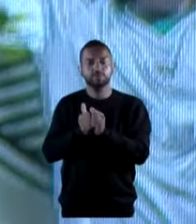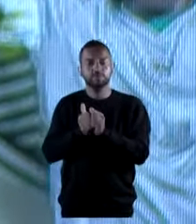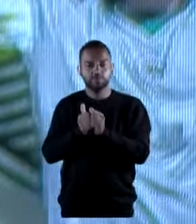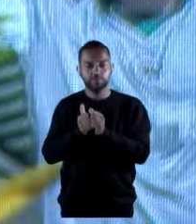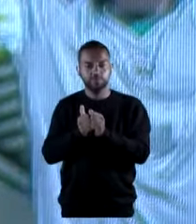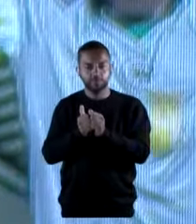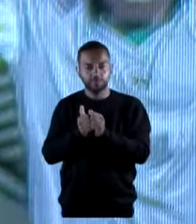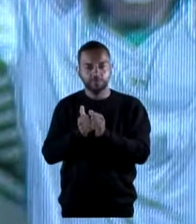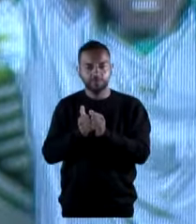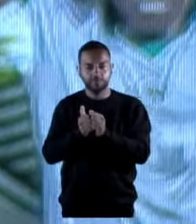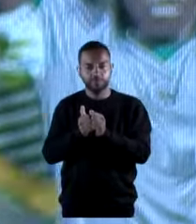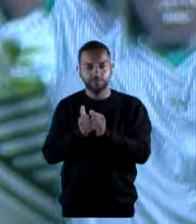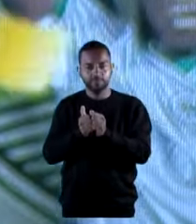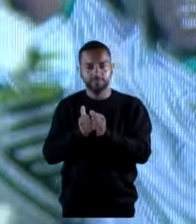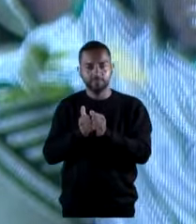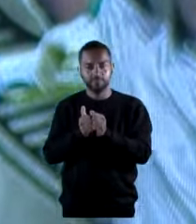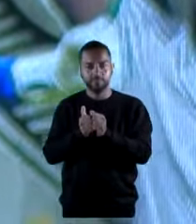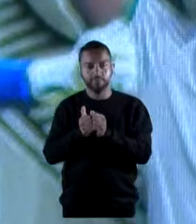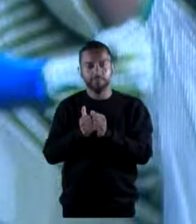extremamente